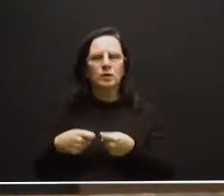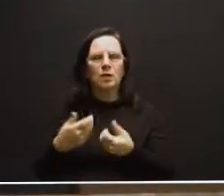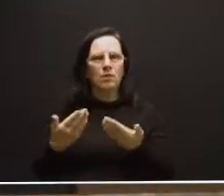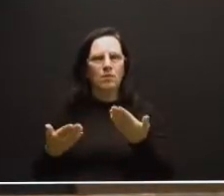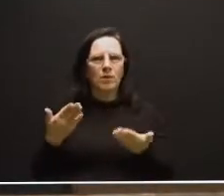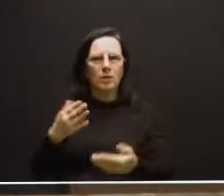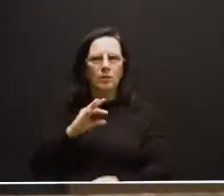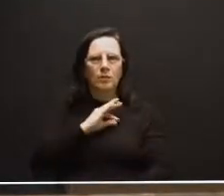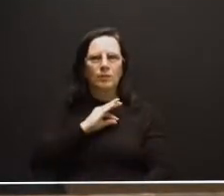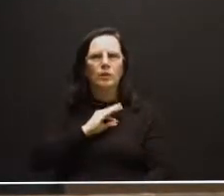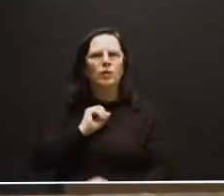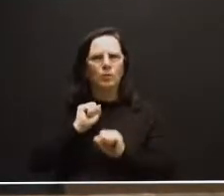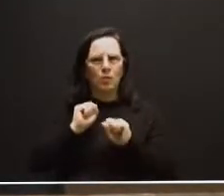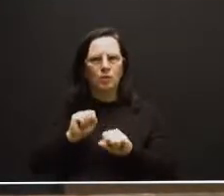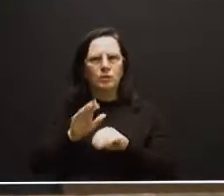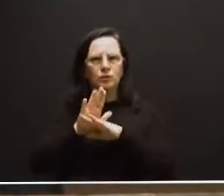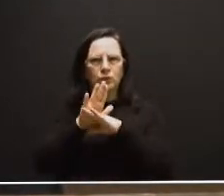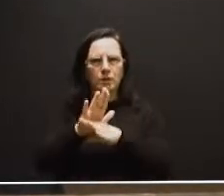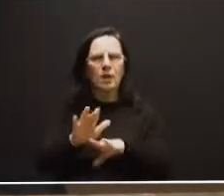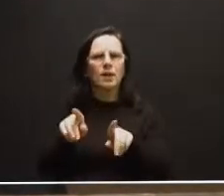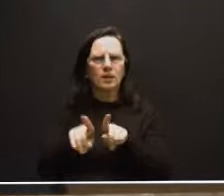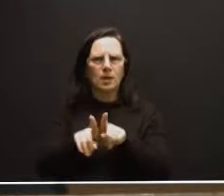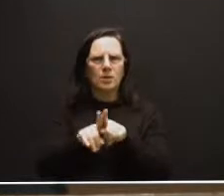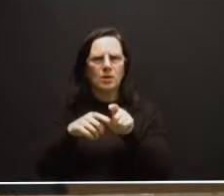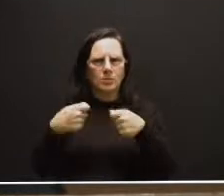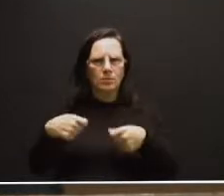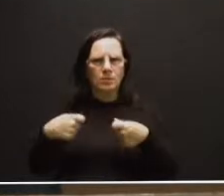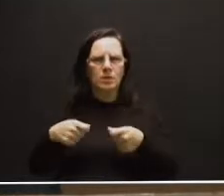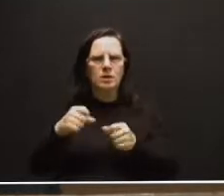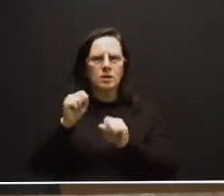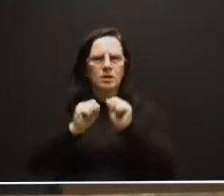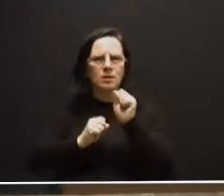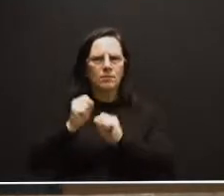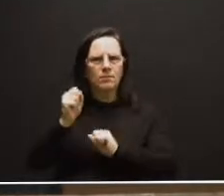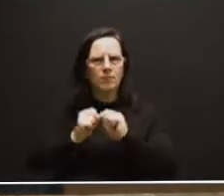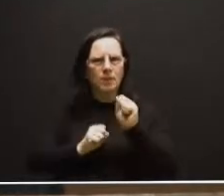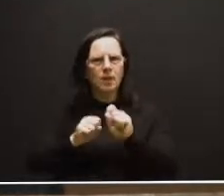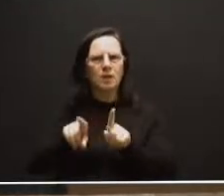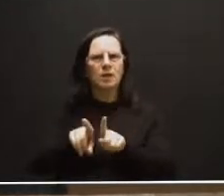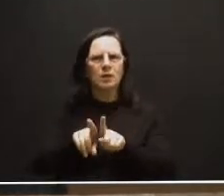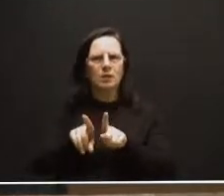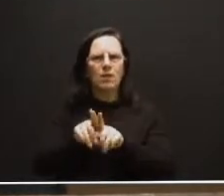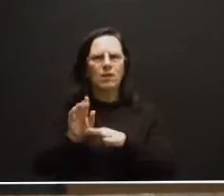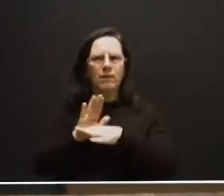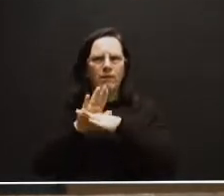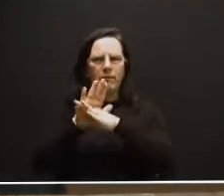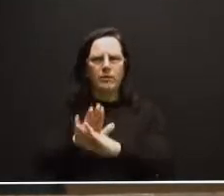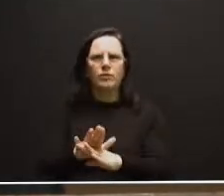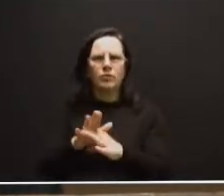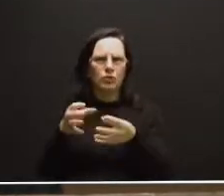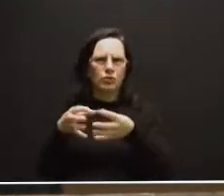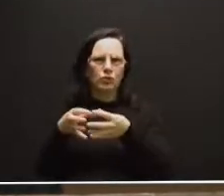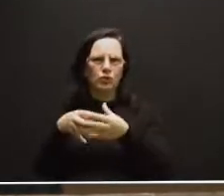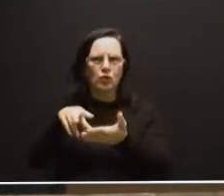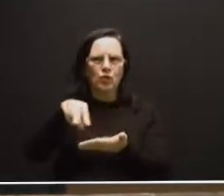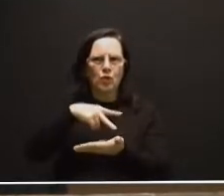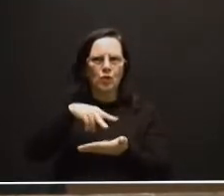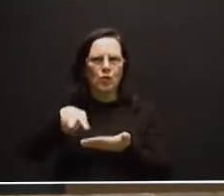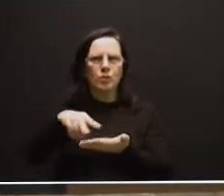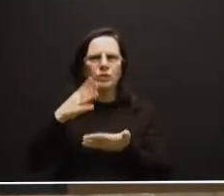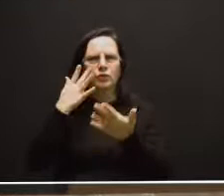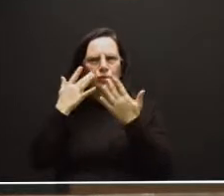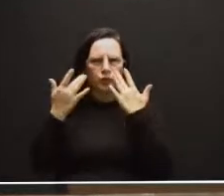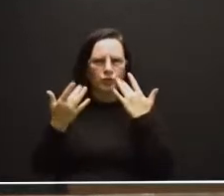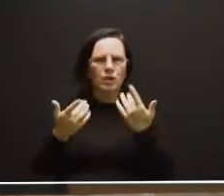possa dar aí mas eu acho também que por se tratar de um pólo industrial nós temos aqui também empresários parceiros